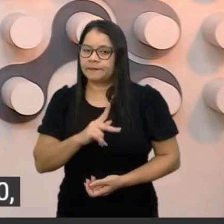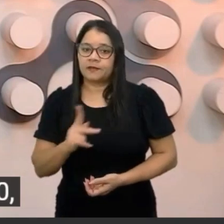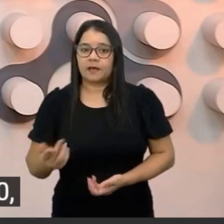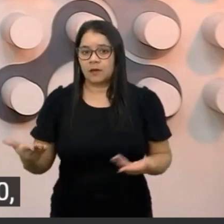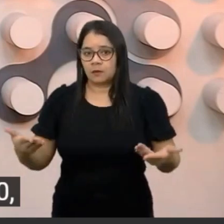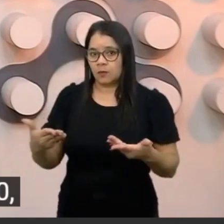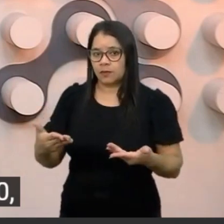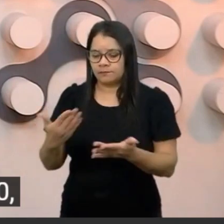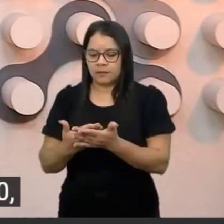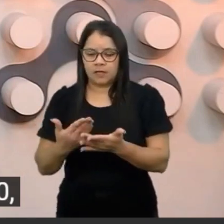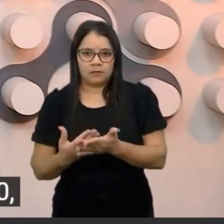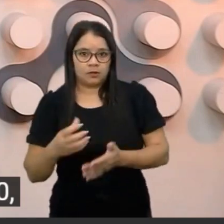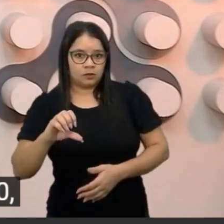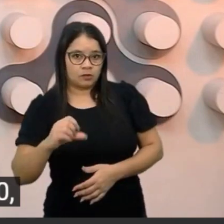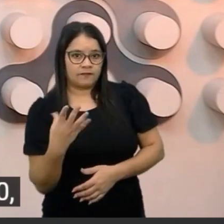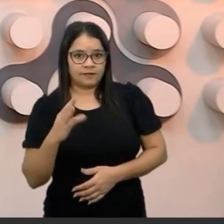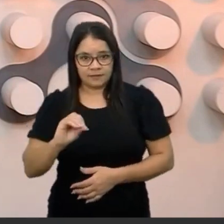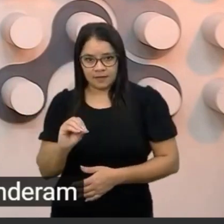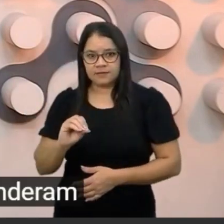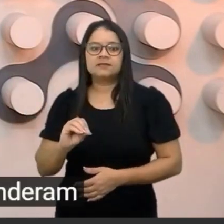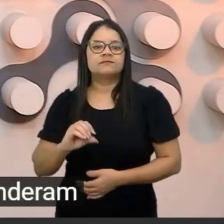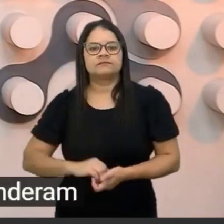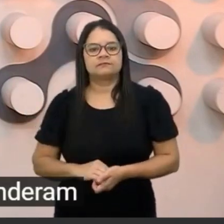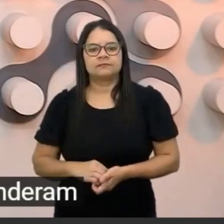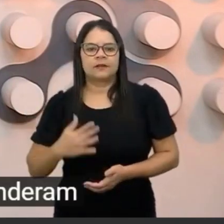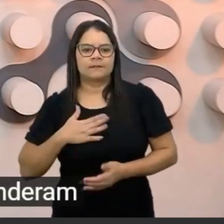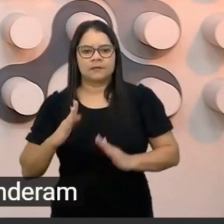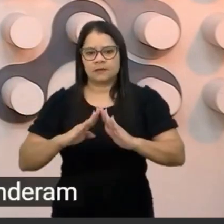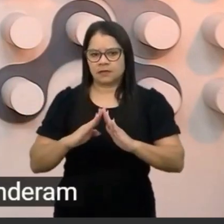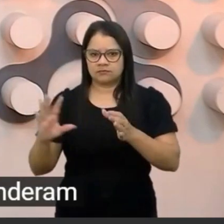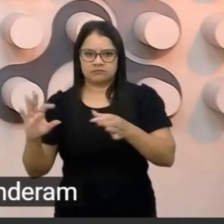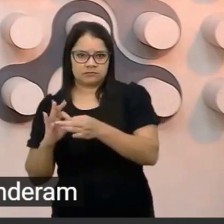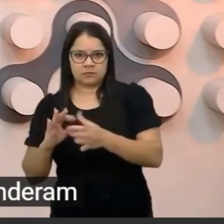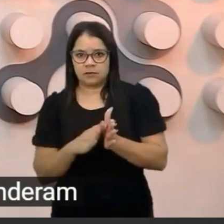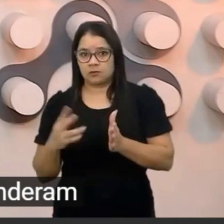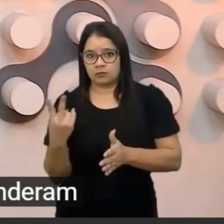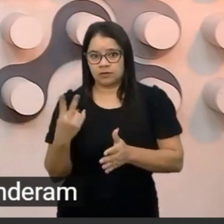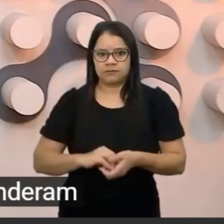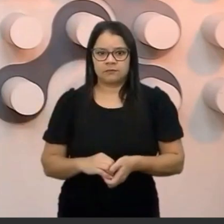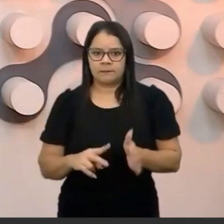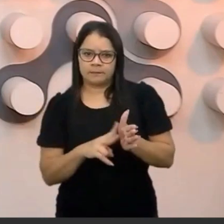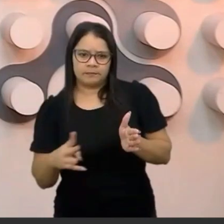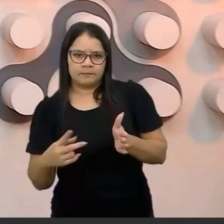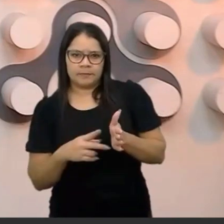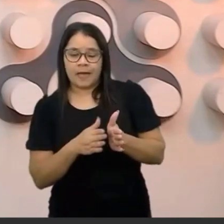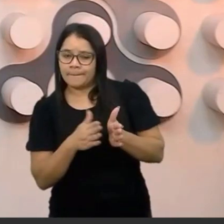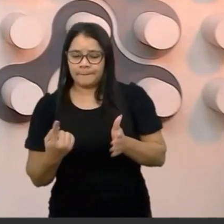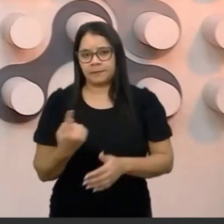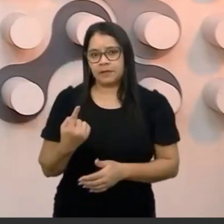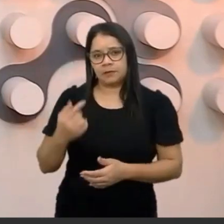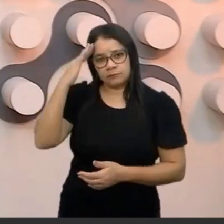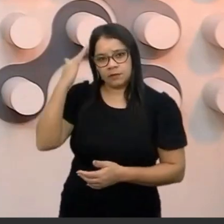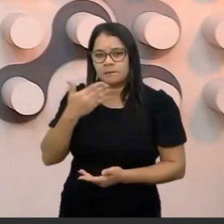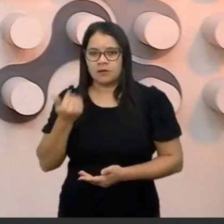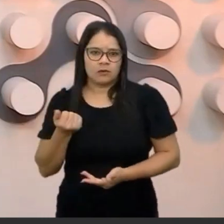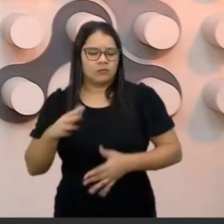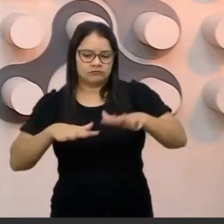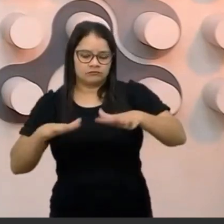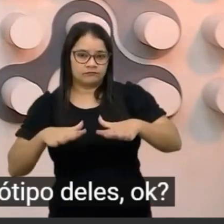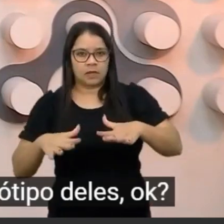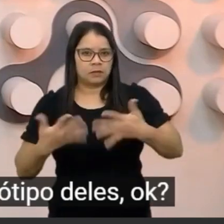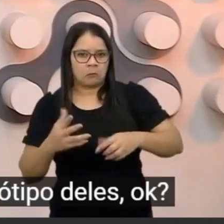Bom, professores, vamos agora para a aula 9 e 10, Minha Casa Conectada, parte 2. Na primeira, eles entenderam aí a questão do